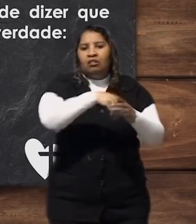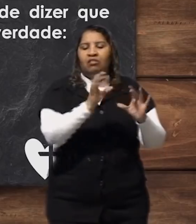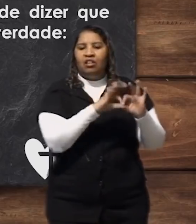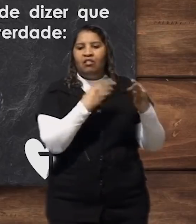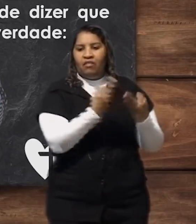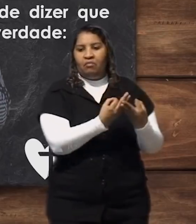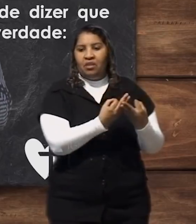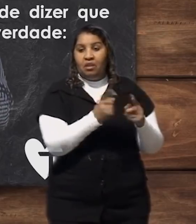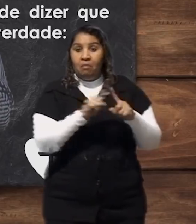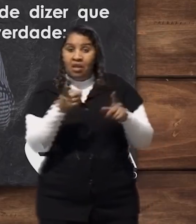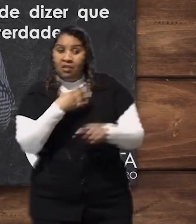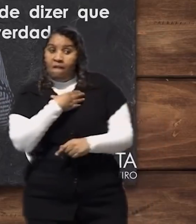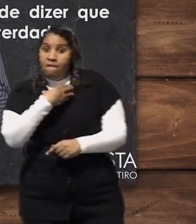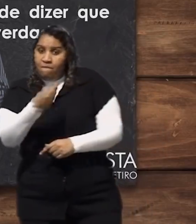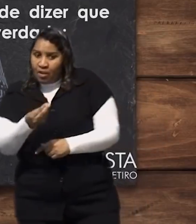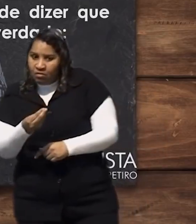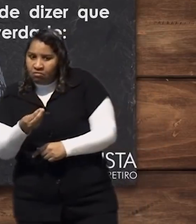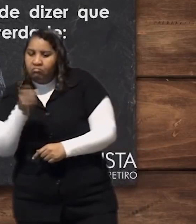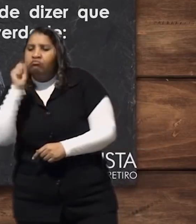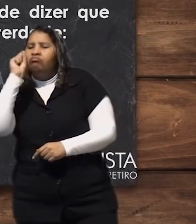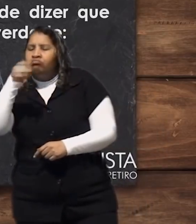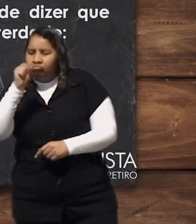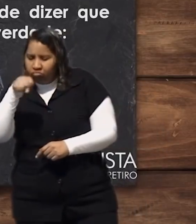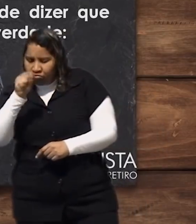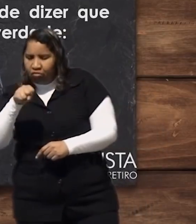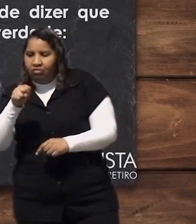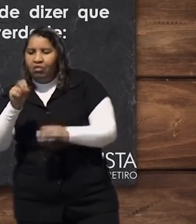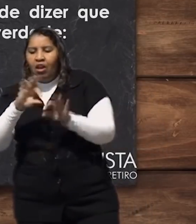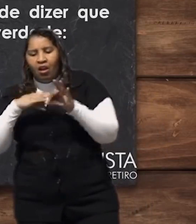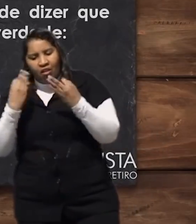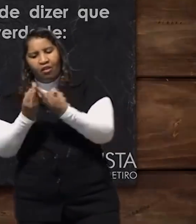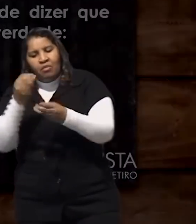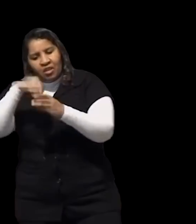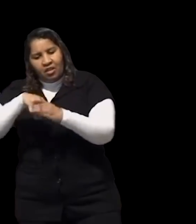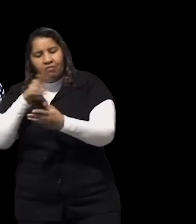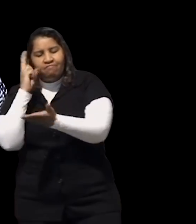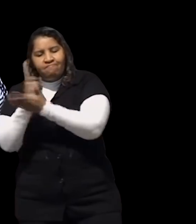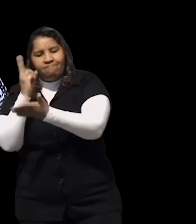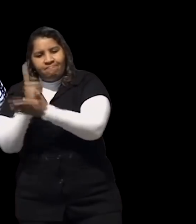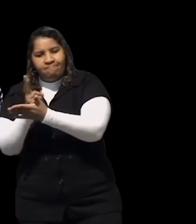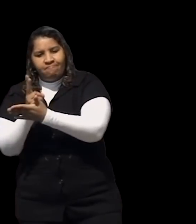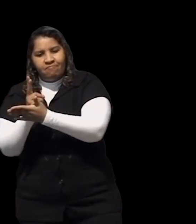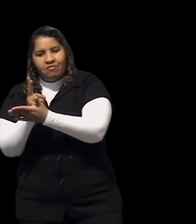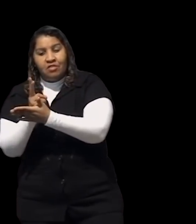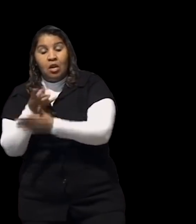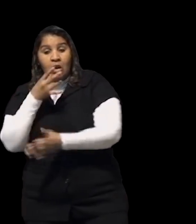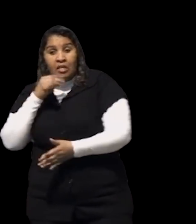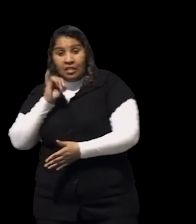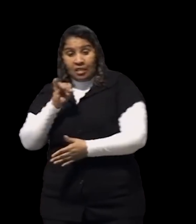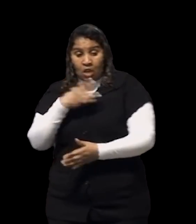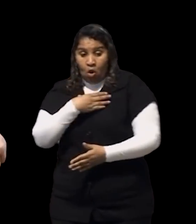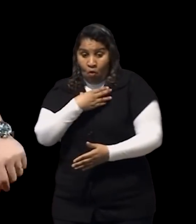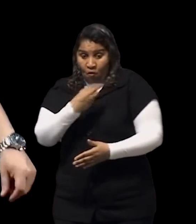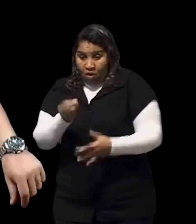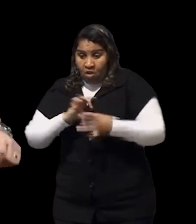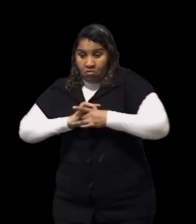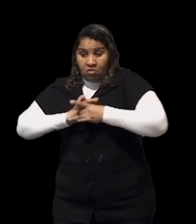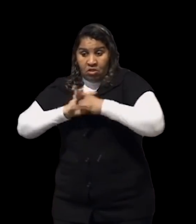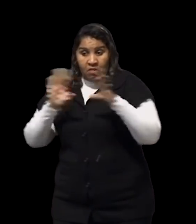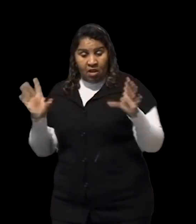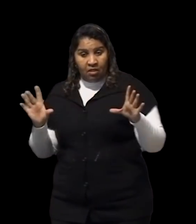se o filho os libertar vocês de fato serão Livres O que Jesus está dizendo aqui